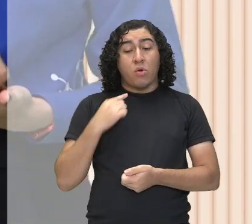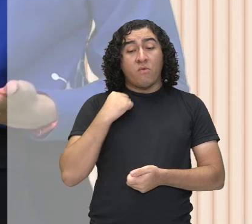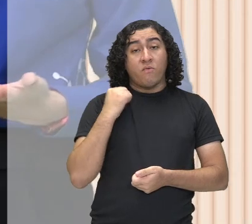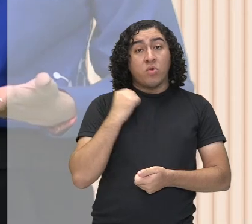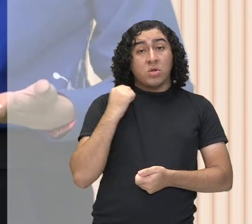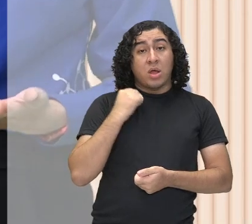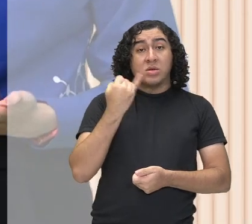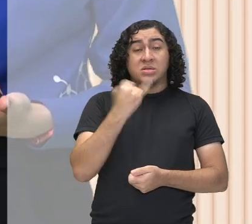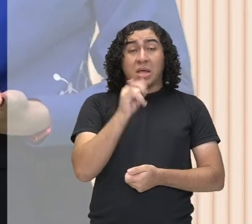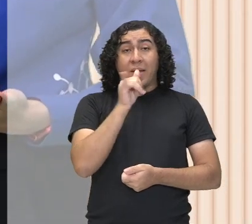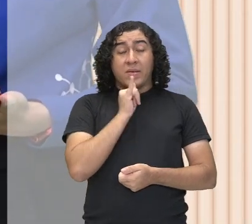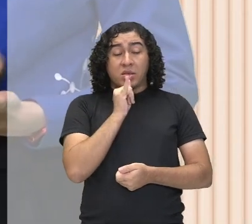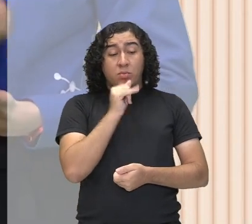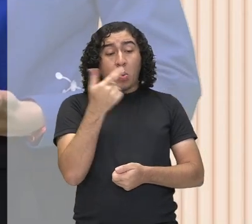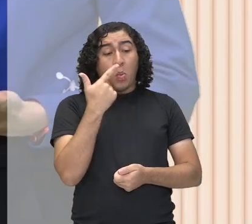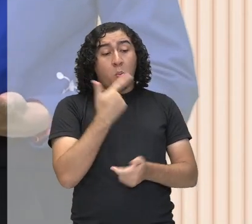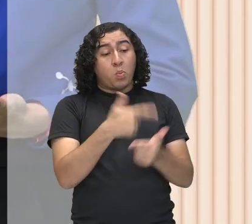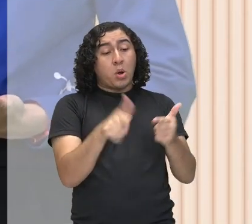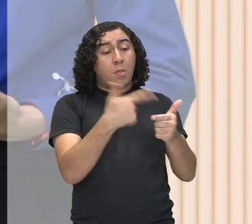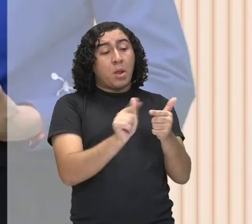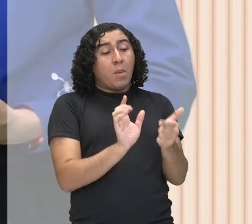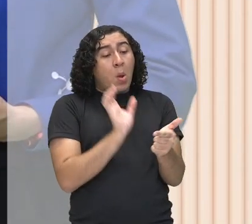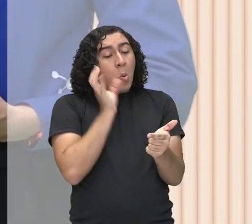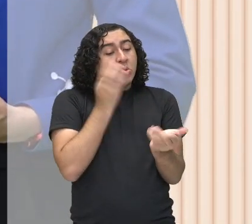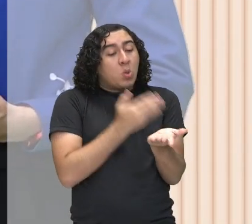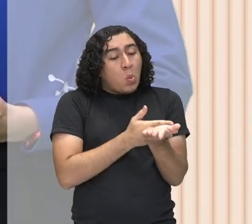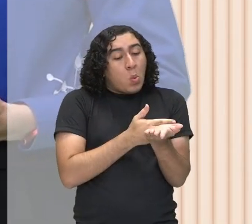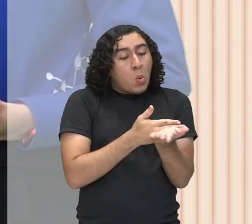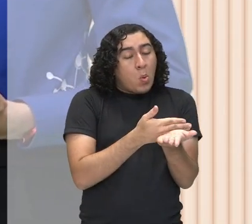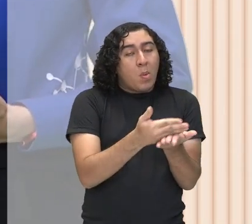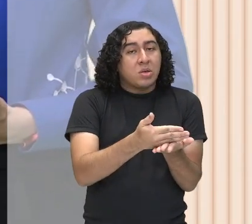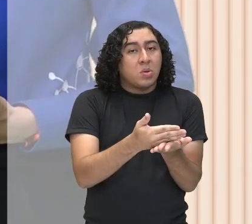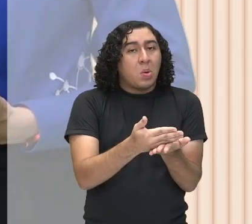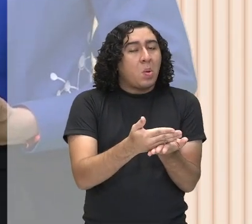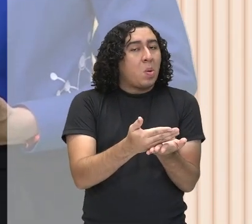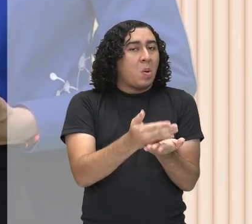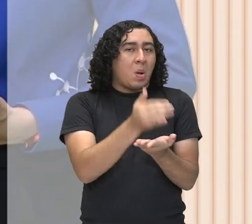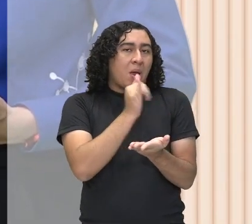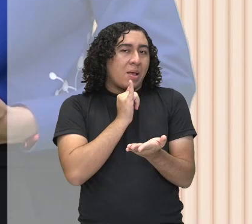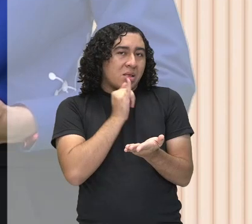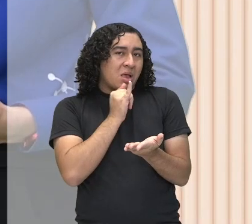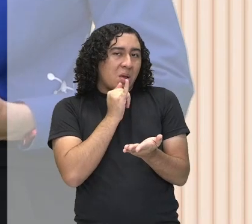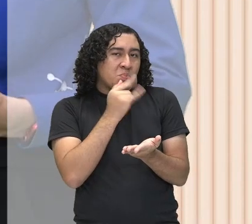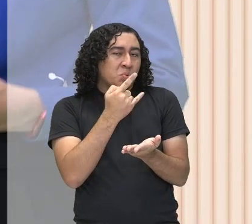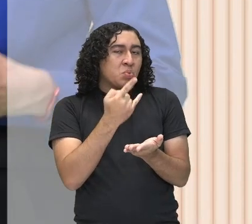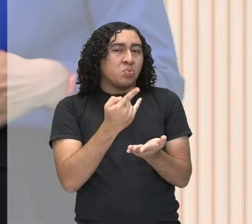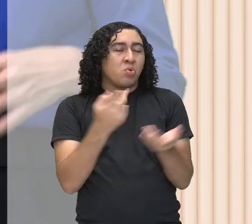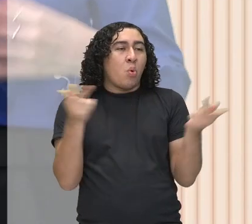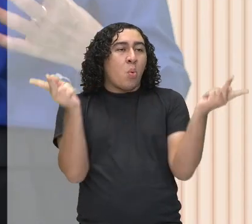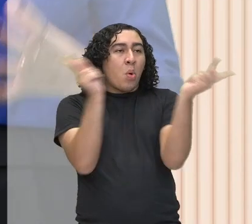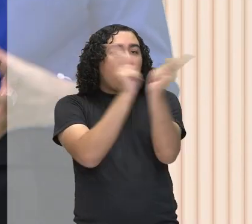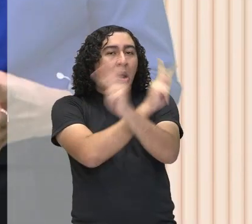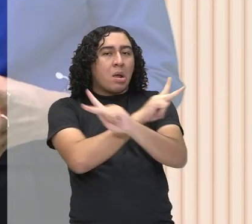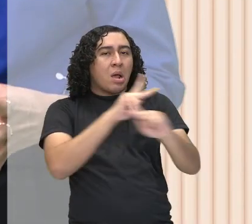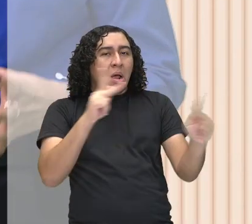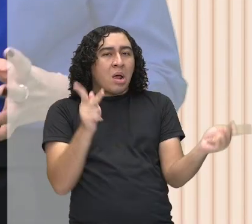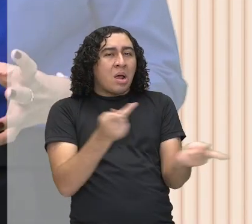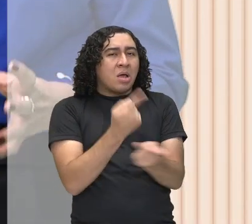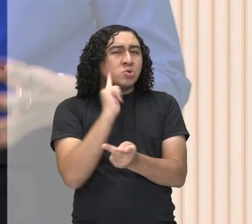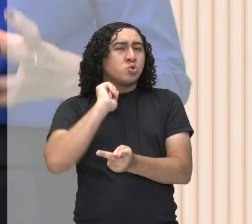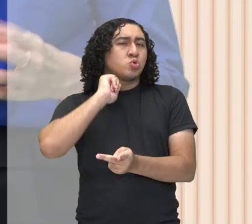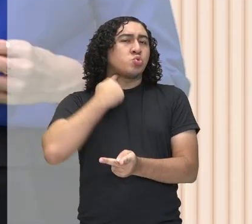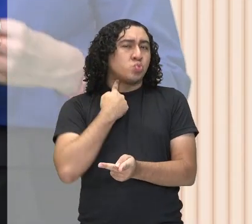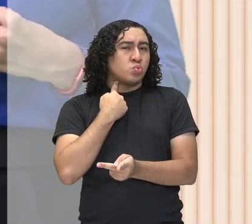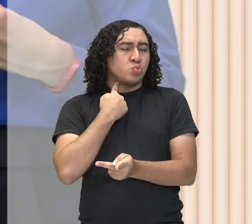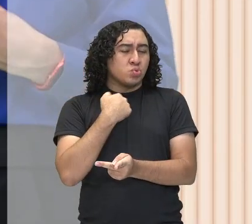se aquele problema ali ele está iniciando, a poluição, por exemplo, poluição do ar, né? Aquele lugar está muito poluído.